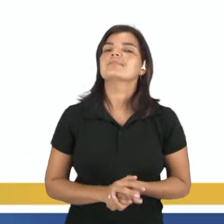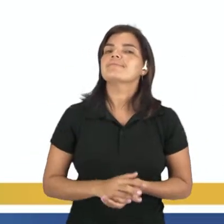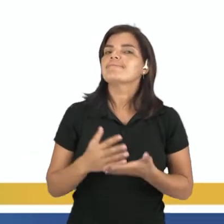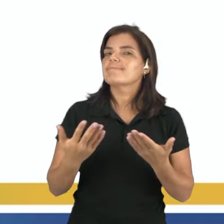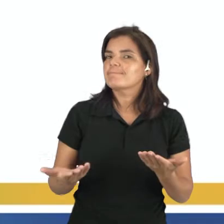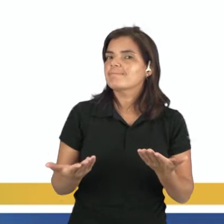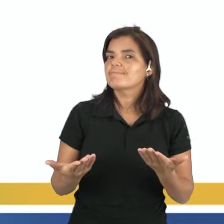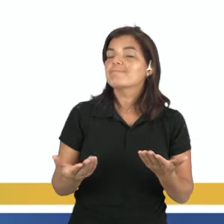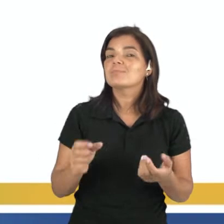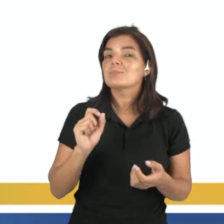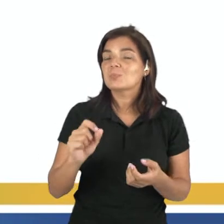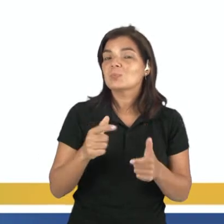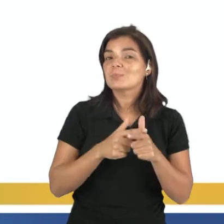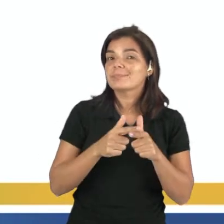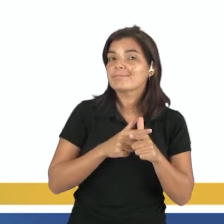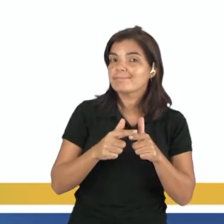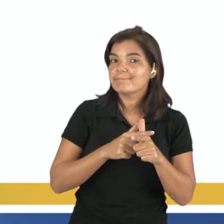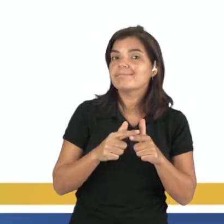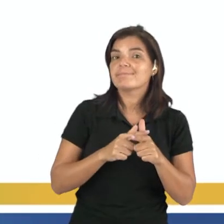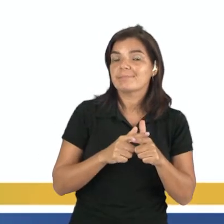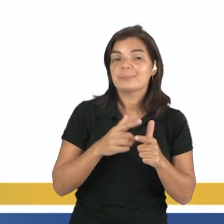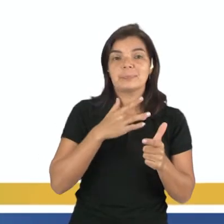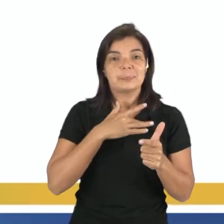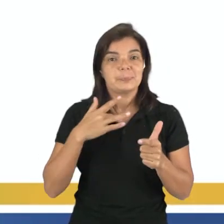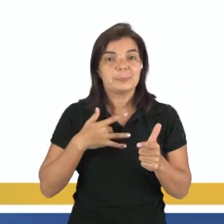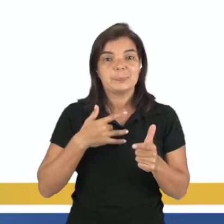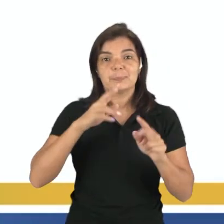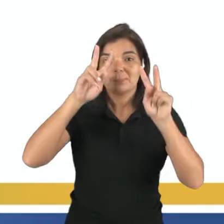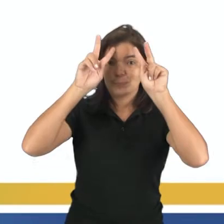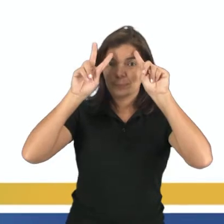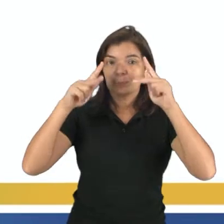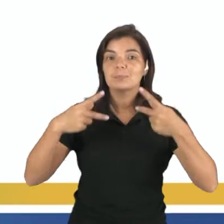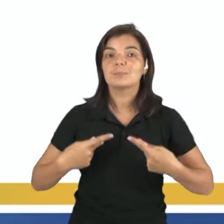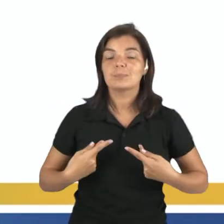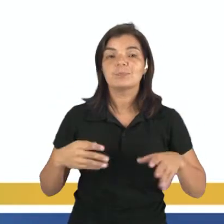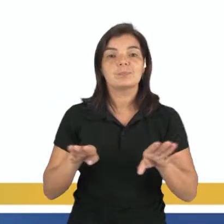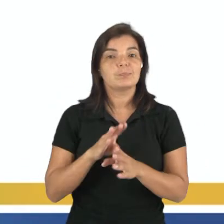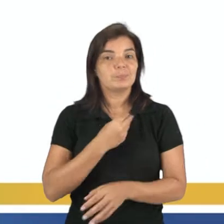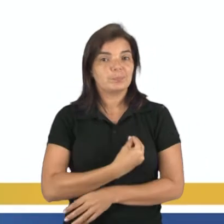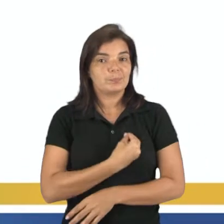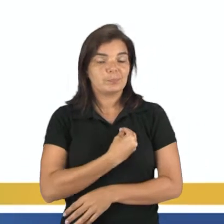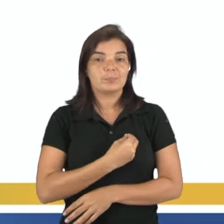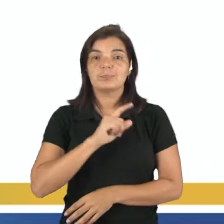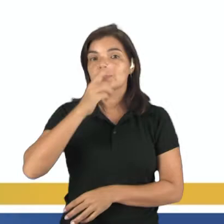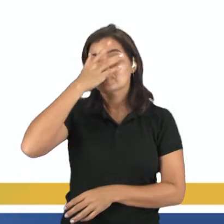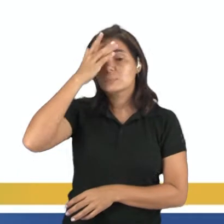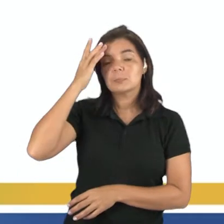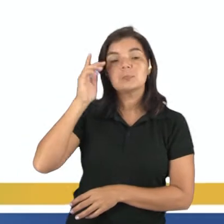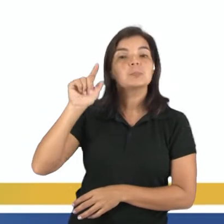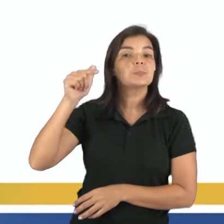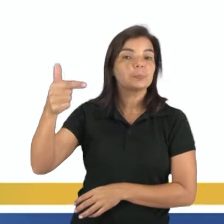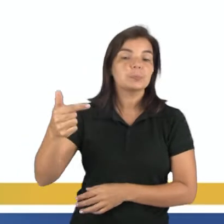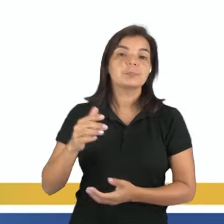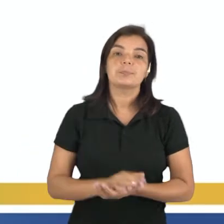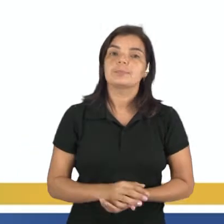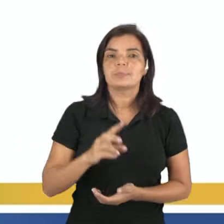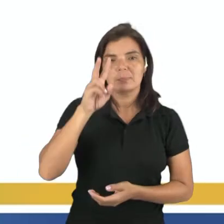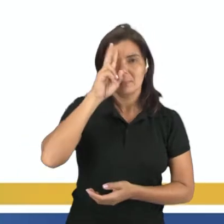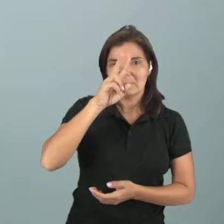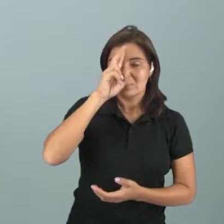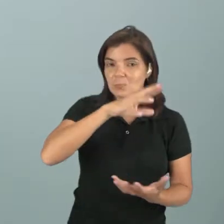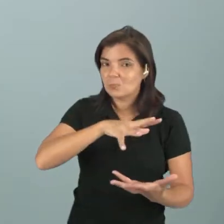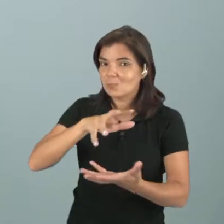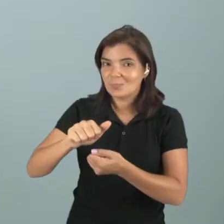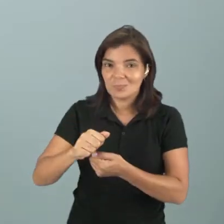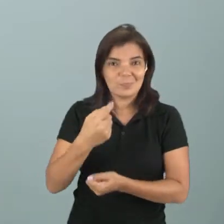vai acabar acarretando consequências tanto para a saúde humana quanto para a vida dos demais seres vivos. Lembra que a gente não está no planeta sozinho, a gente